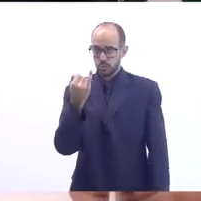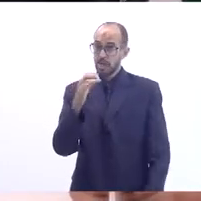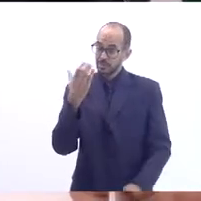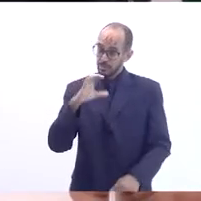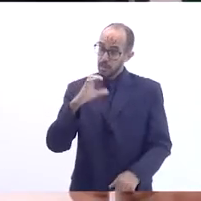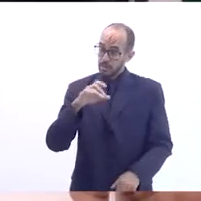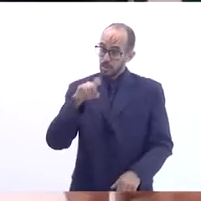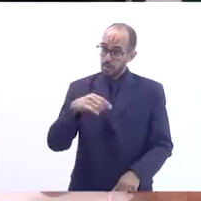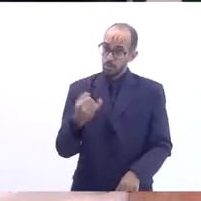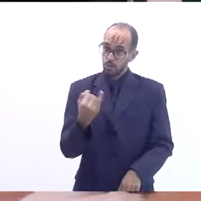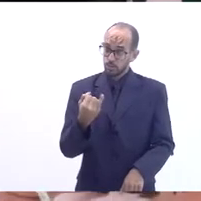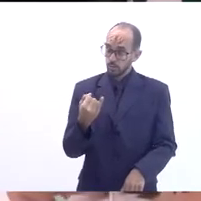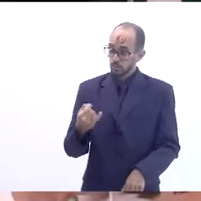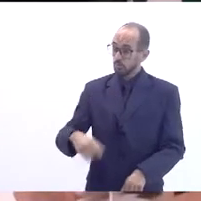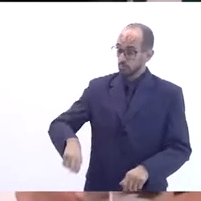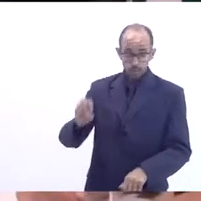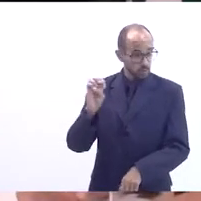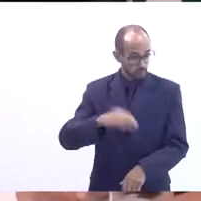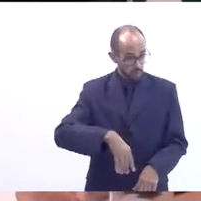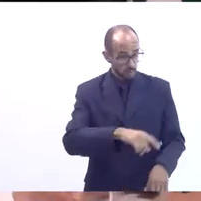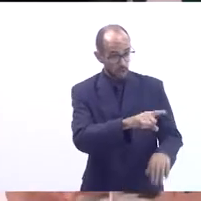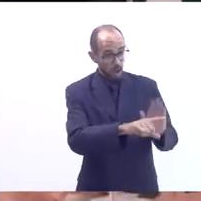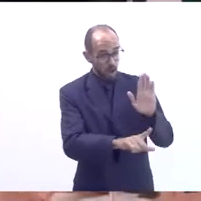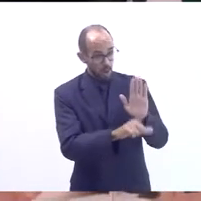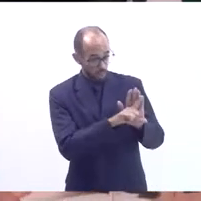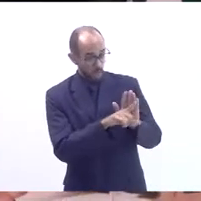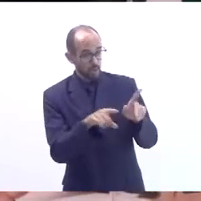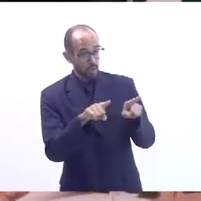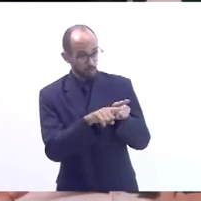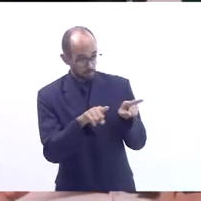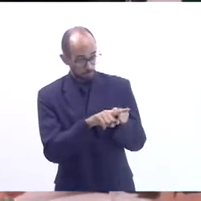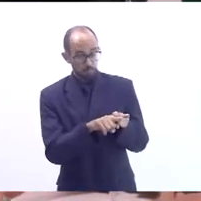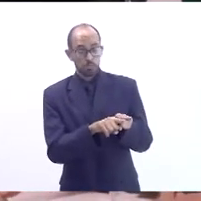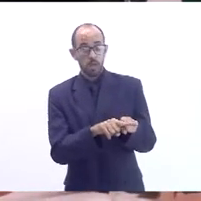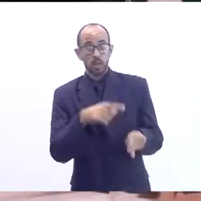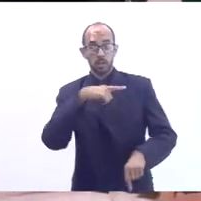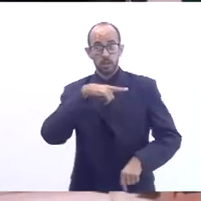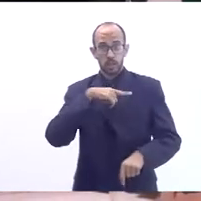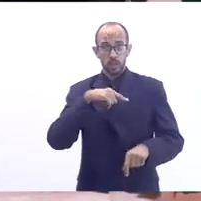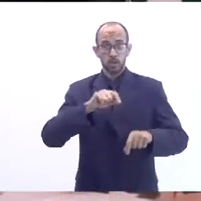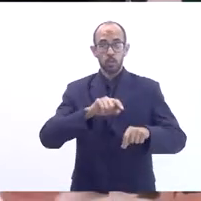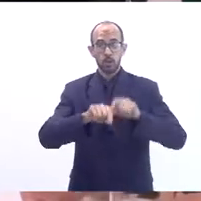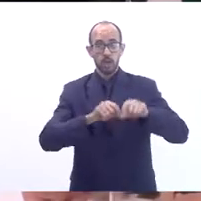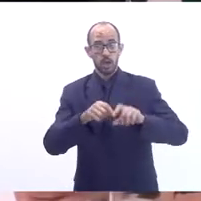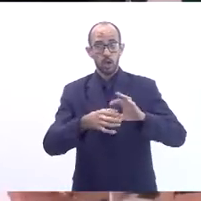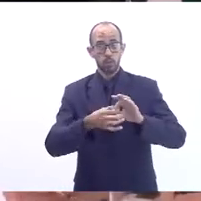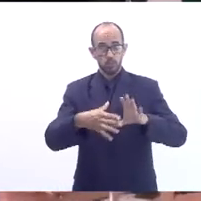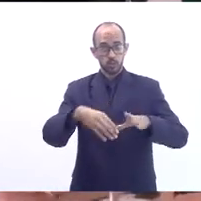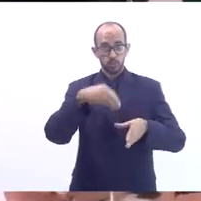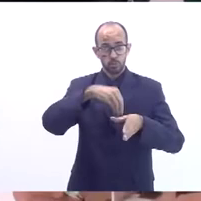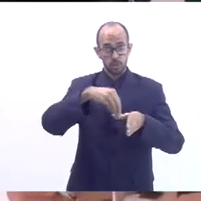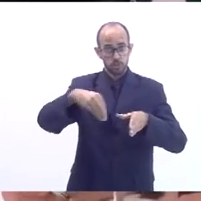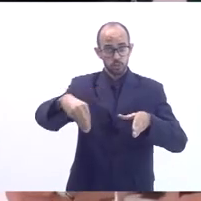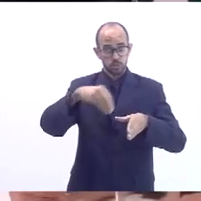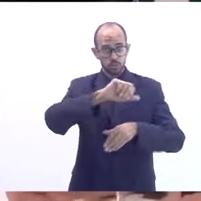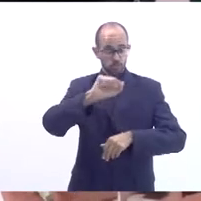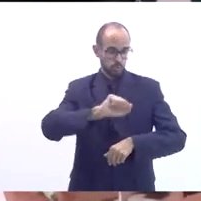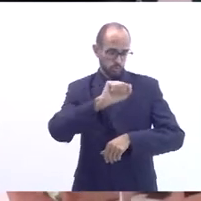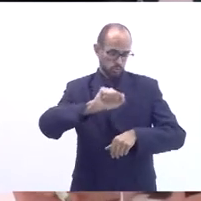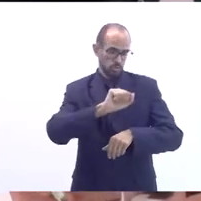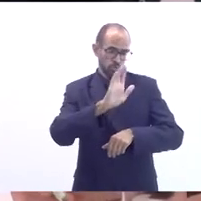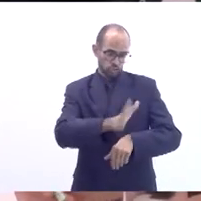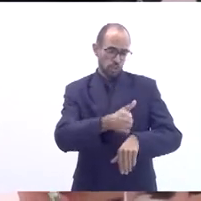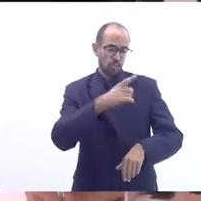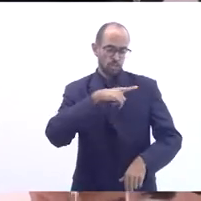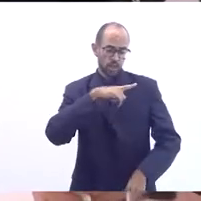muito importante né a lei Inclusive tem um ponto até duvido os autoriza o plantio pelas associações ficou dessa